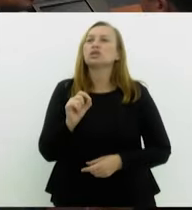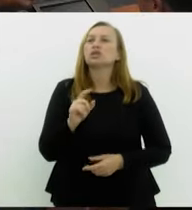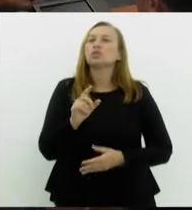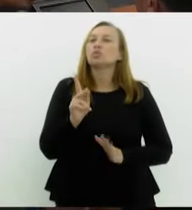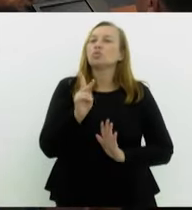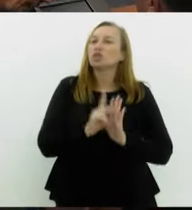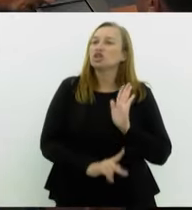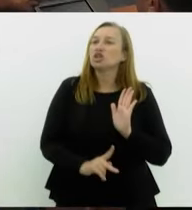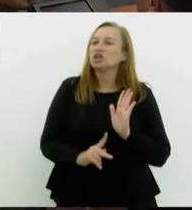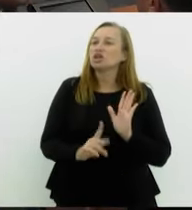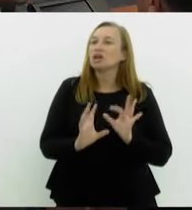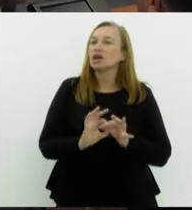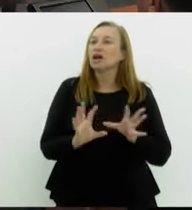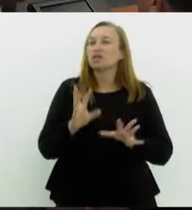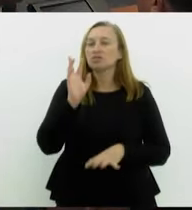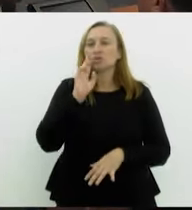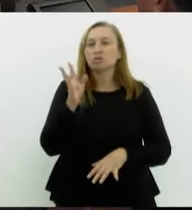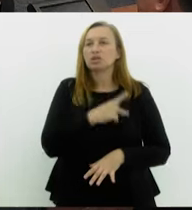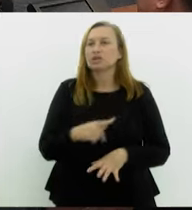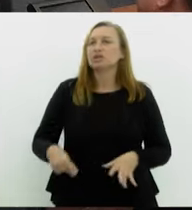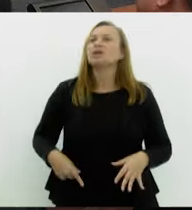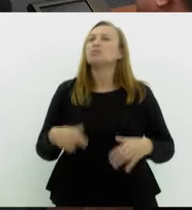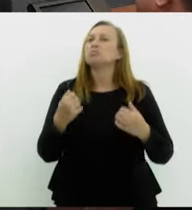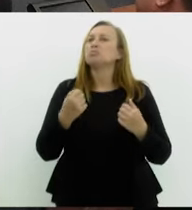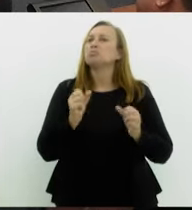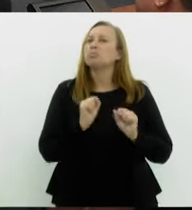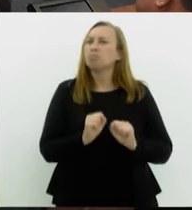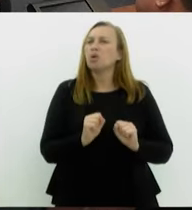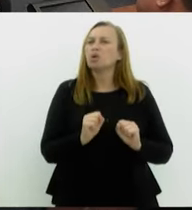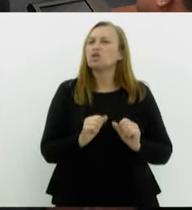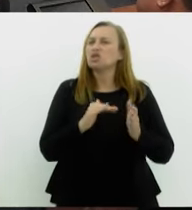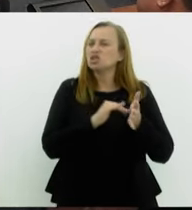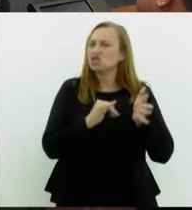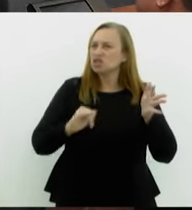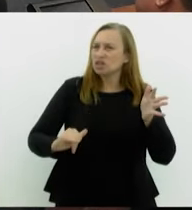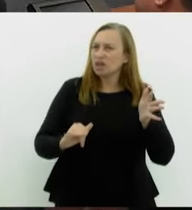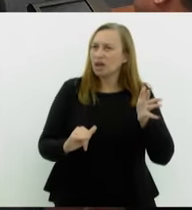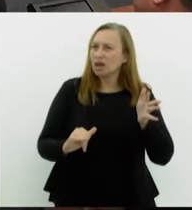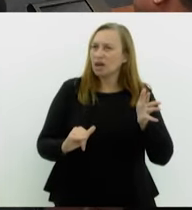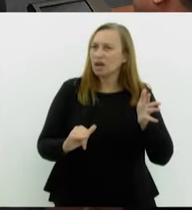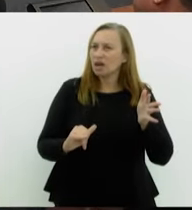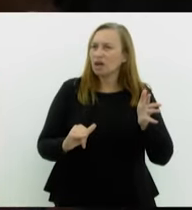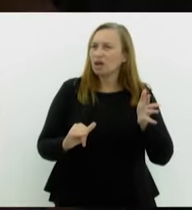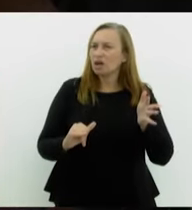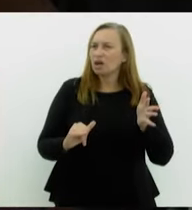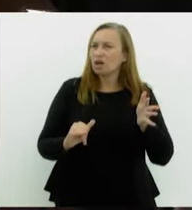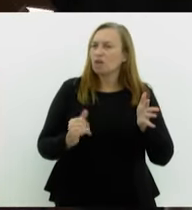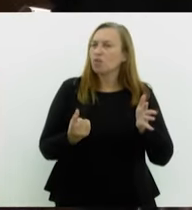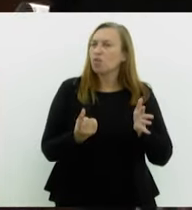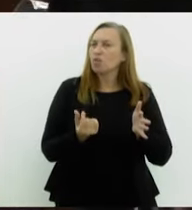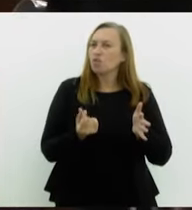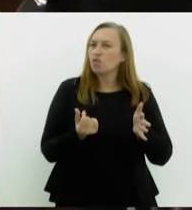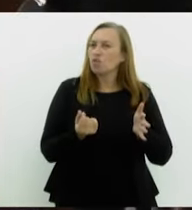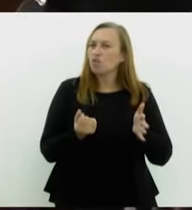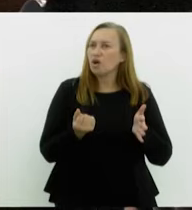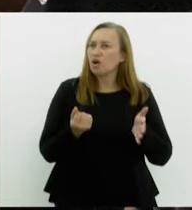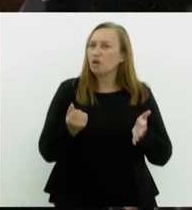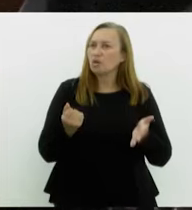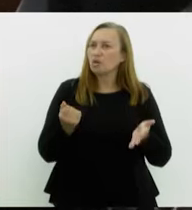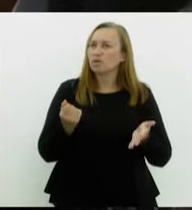muito solto, presidente. Esse projeto pode tirar a contribuição da iluminação pública. E como é que as prefeituras do interior